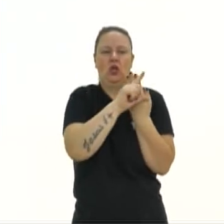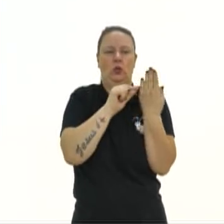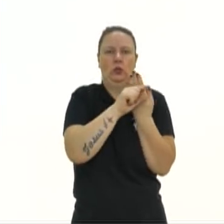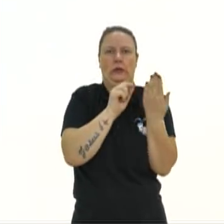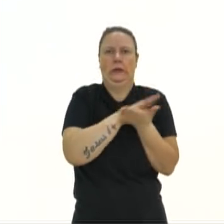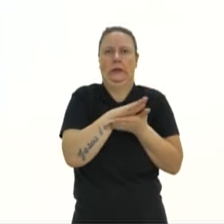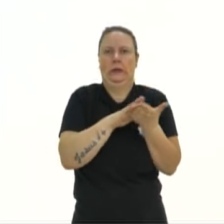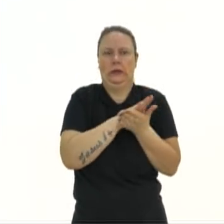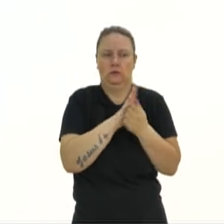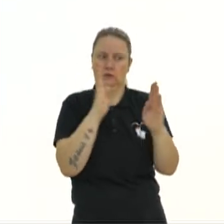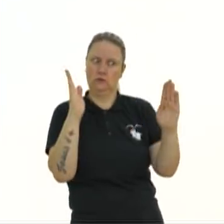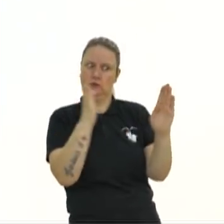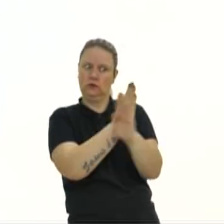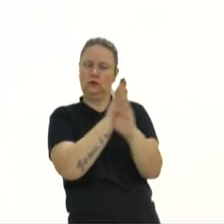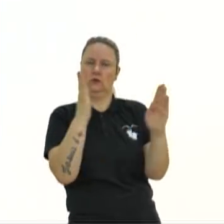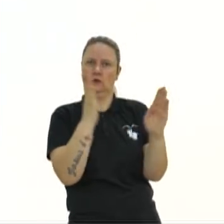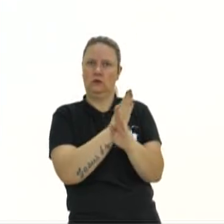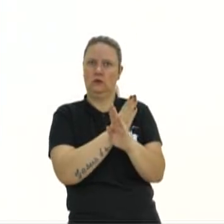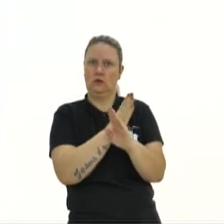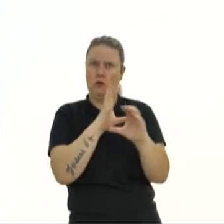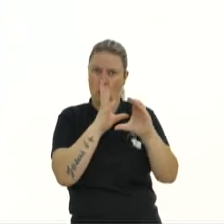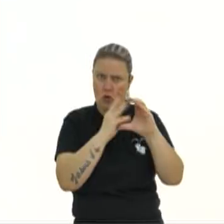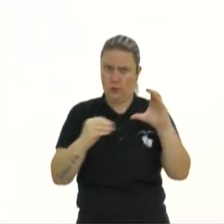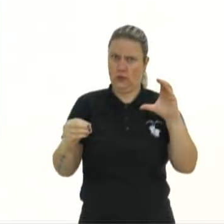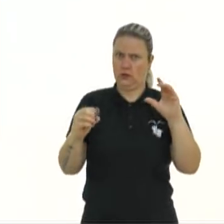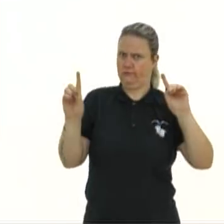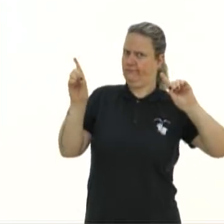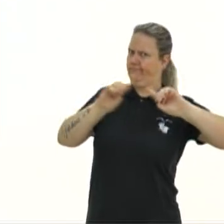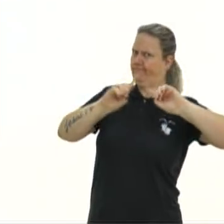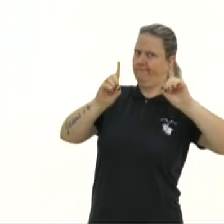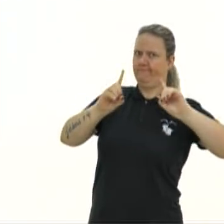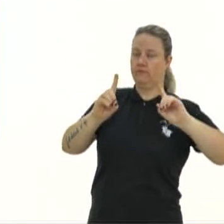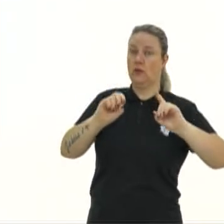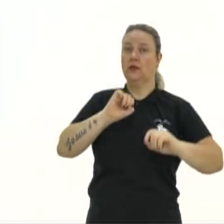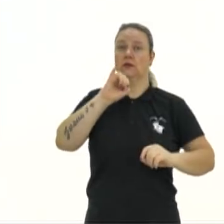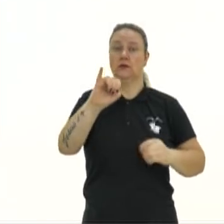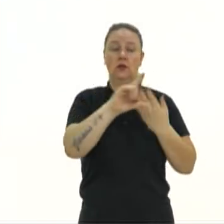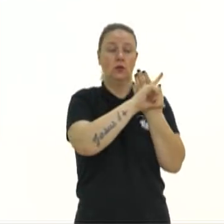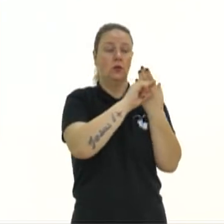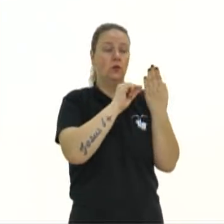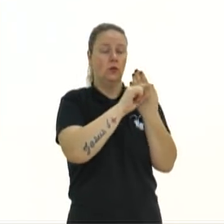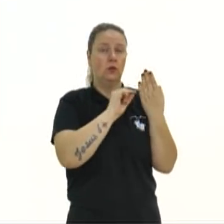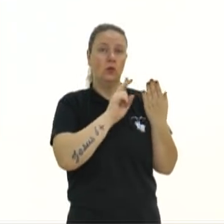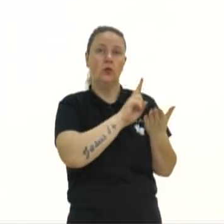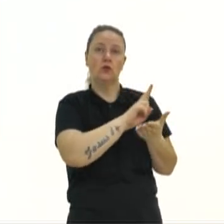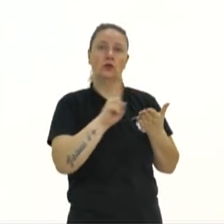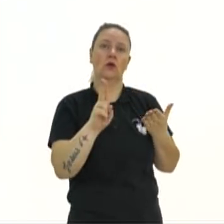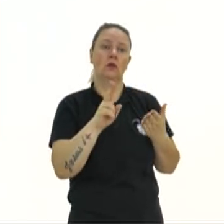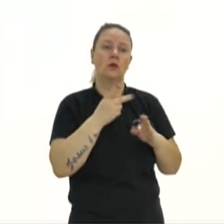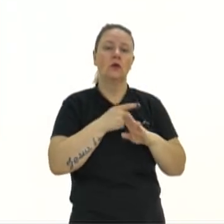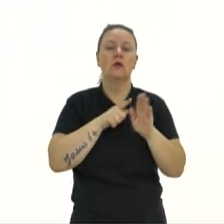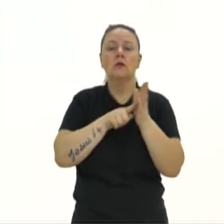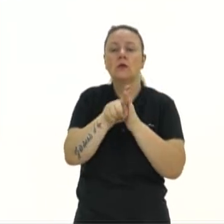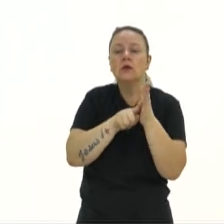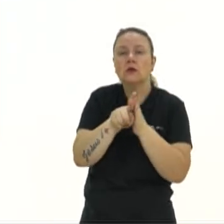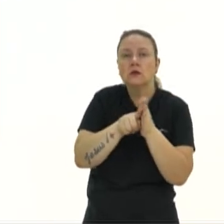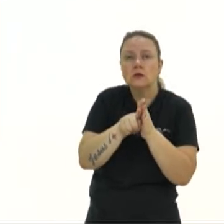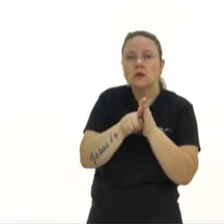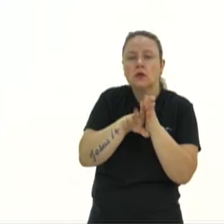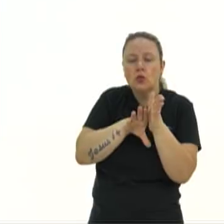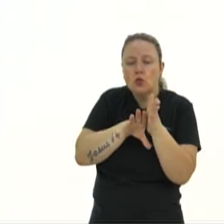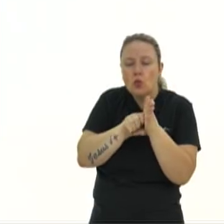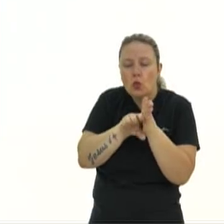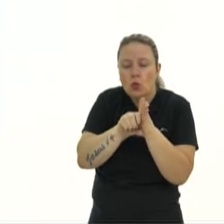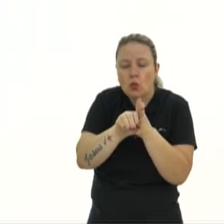preferência, não compartilhe. Se houver nome de autor ou veículo, pesquise em um buscador como